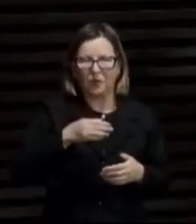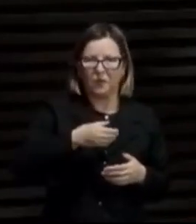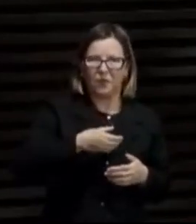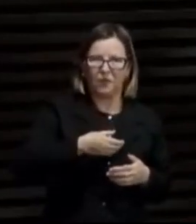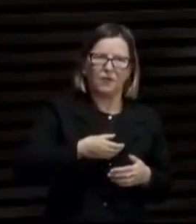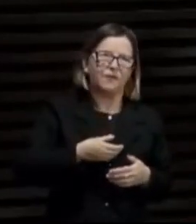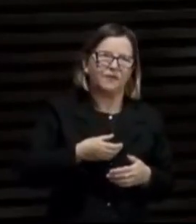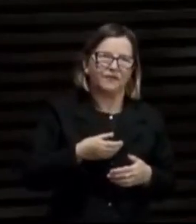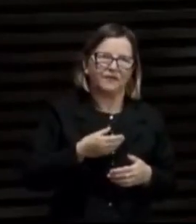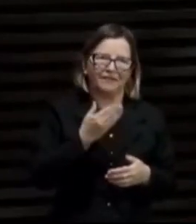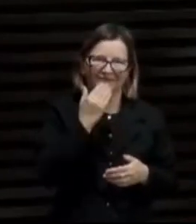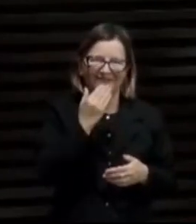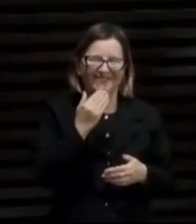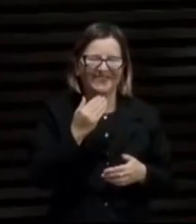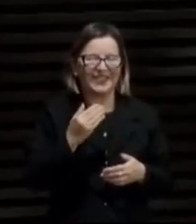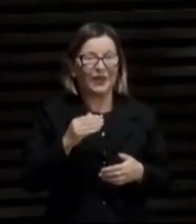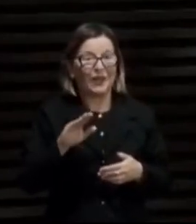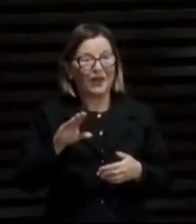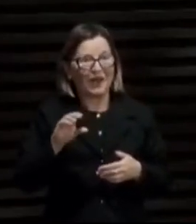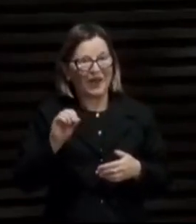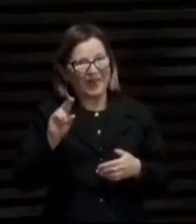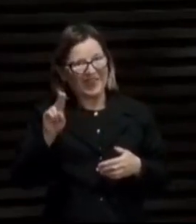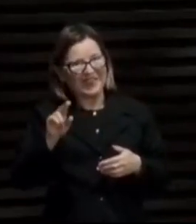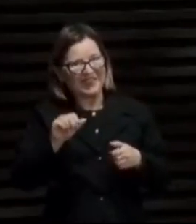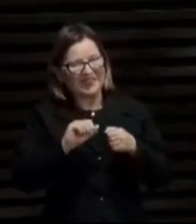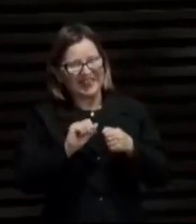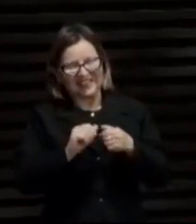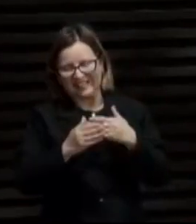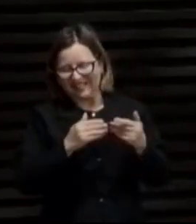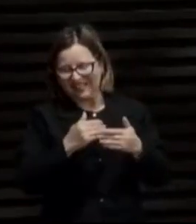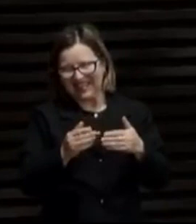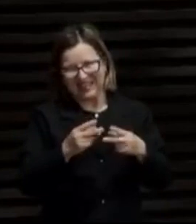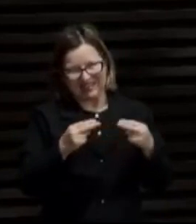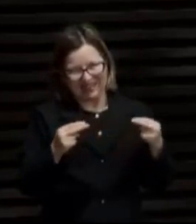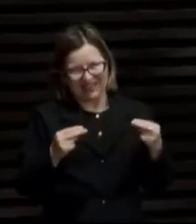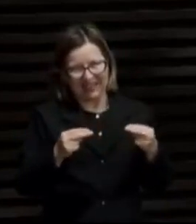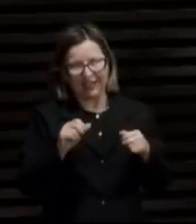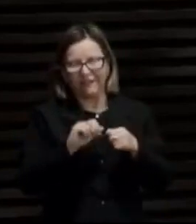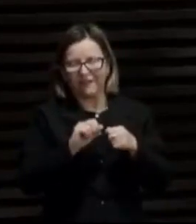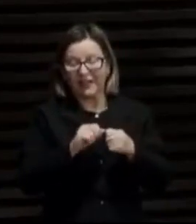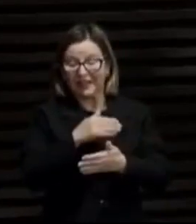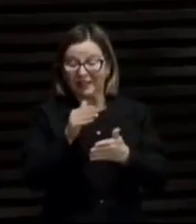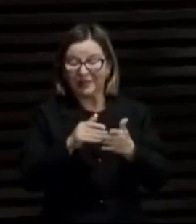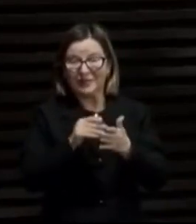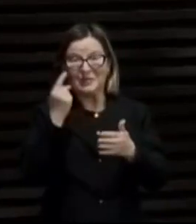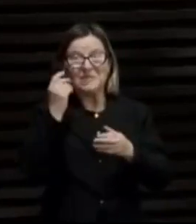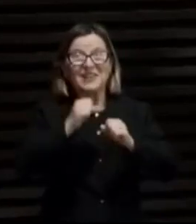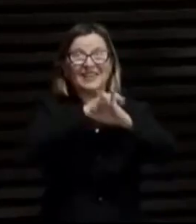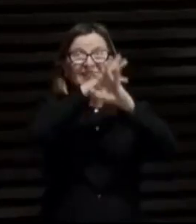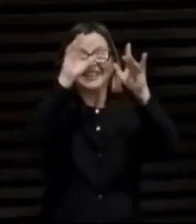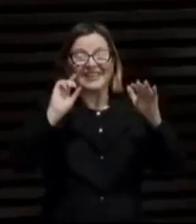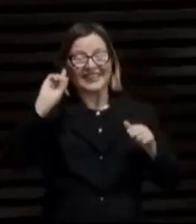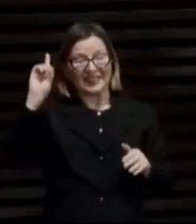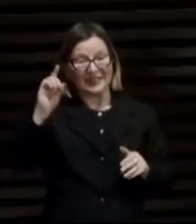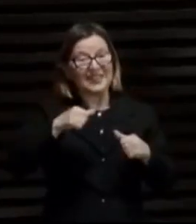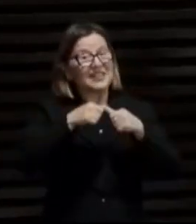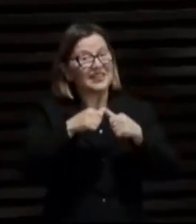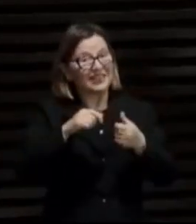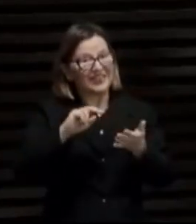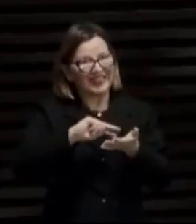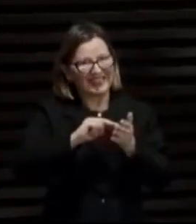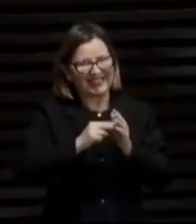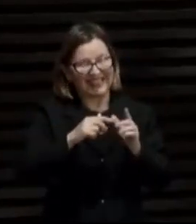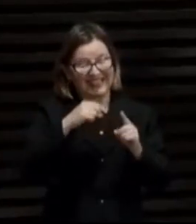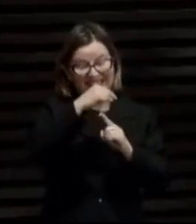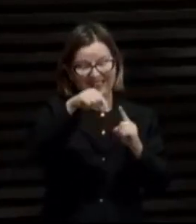qualquer outra coisa, faça tudo para a glória de Deus. Isso é santificação, meu irmão. Isso é vida prática.